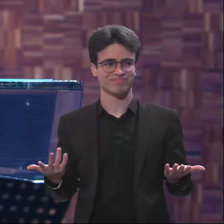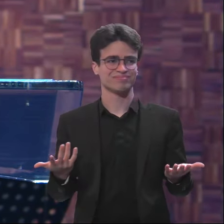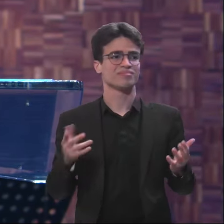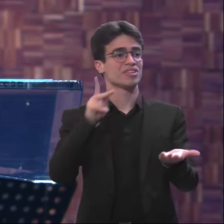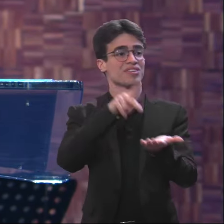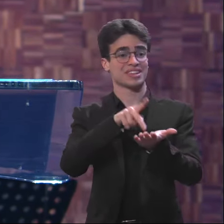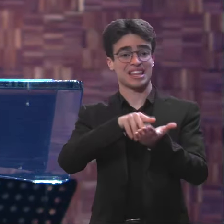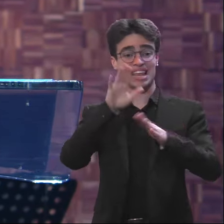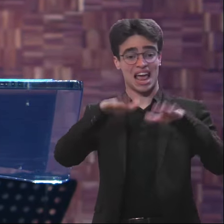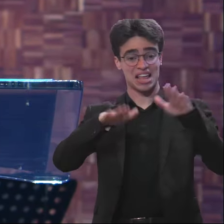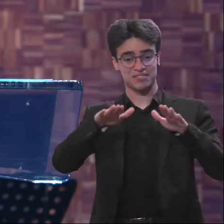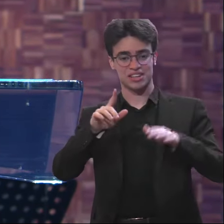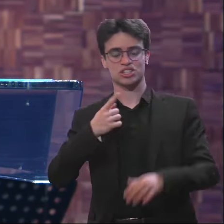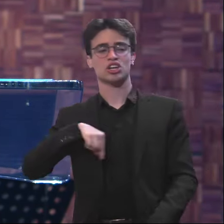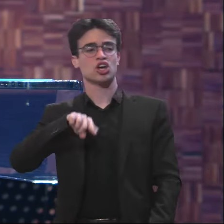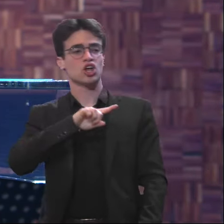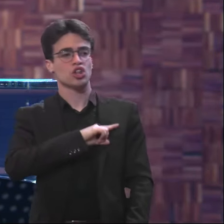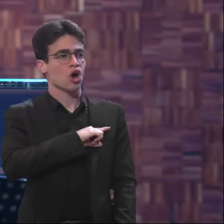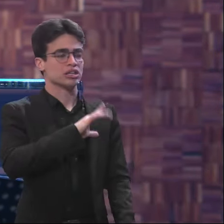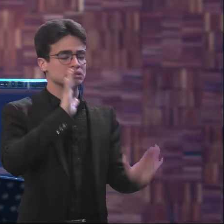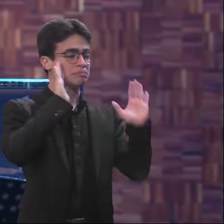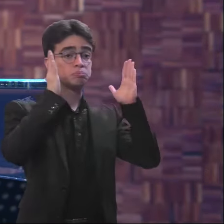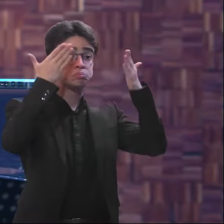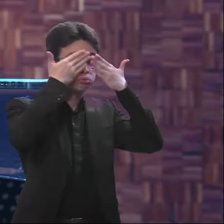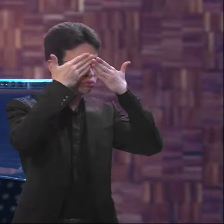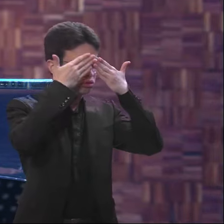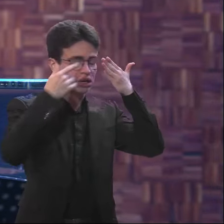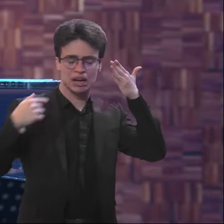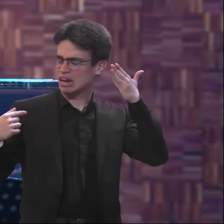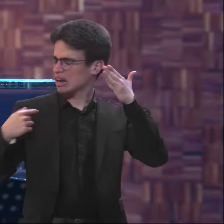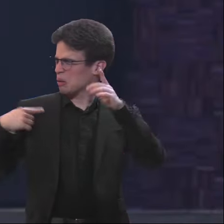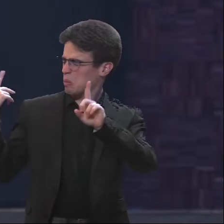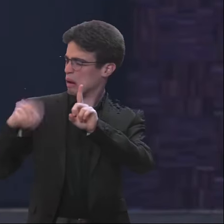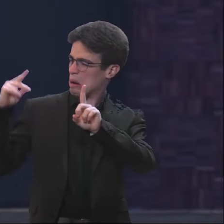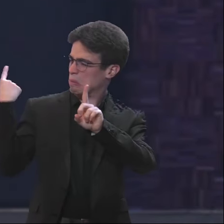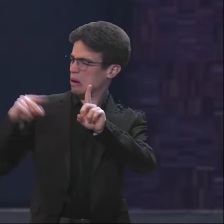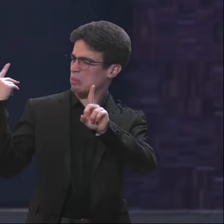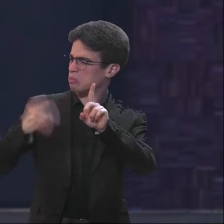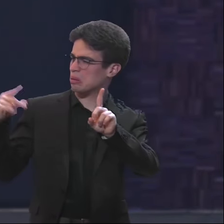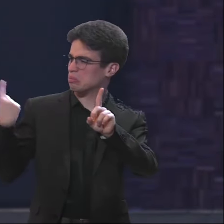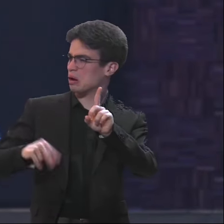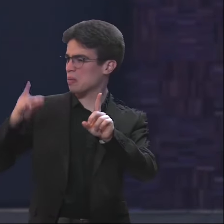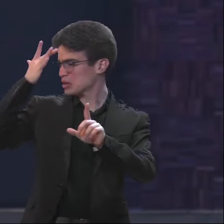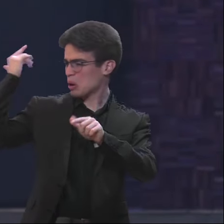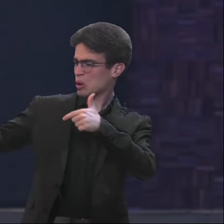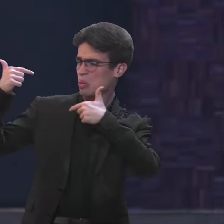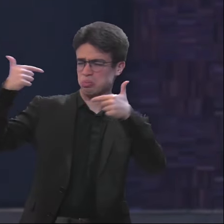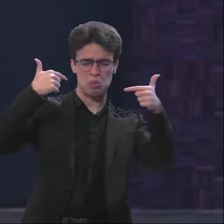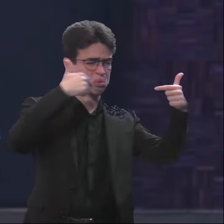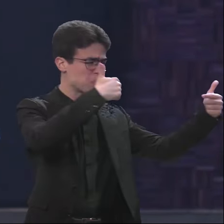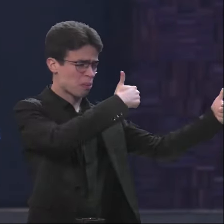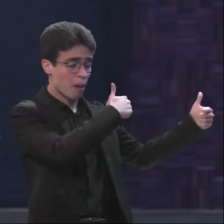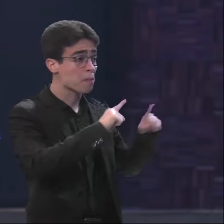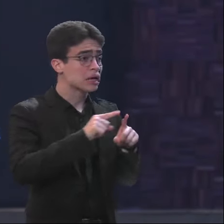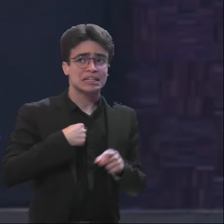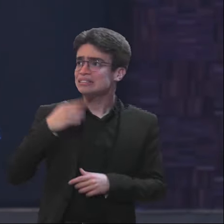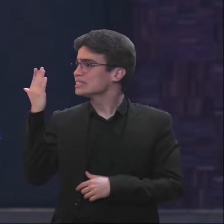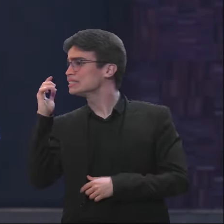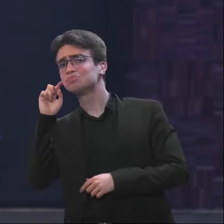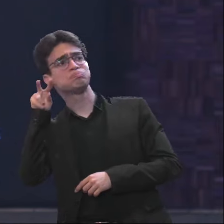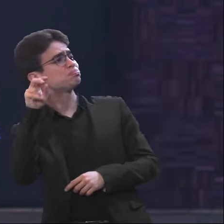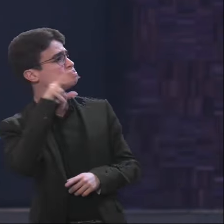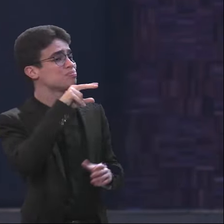assim? Se apanha sem saber de onde estão vindo os golpes que nos deixam